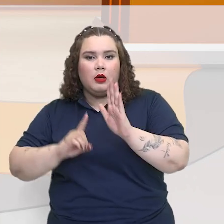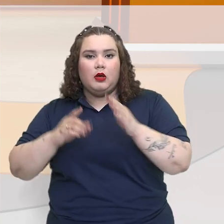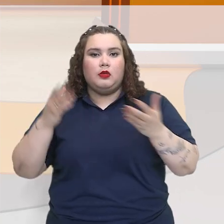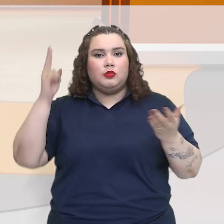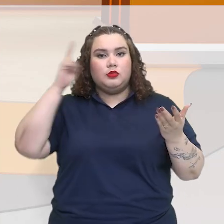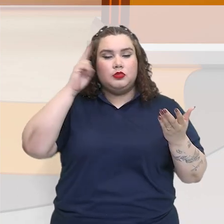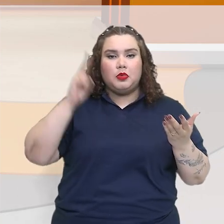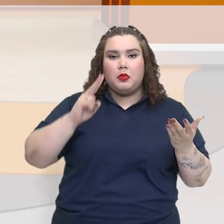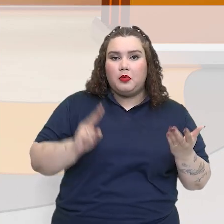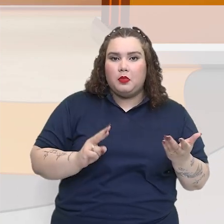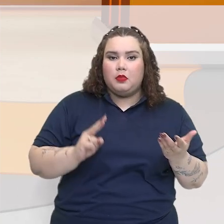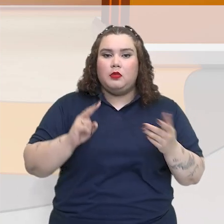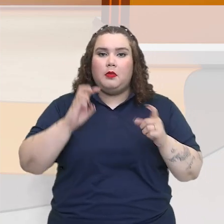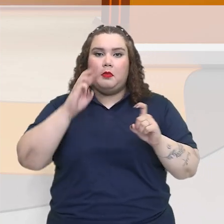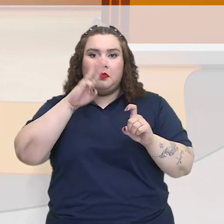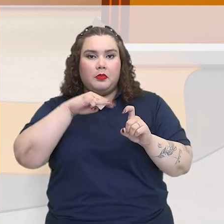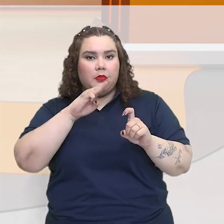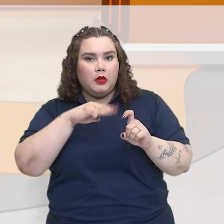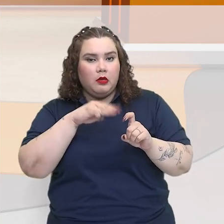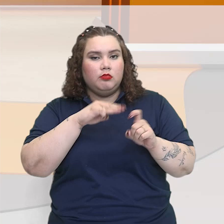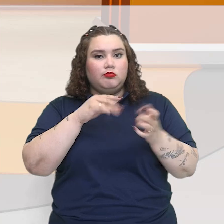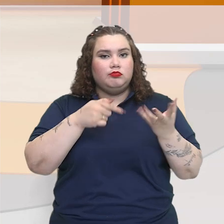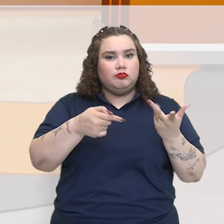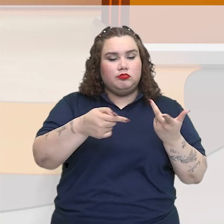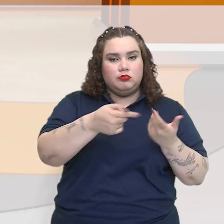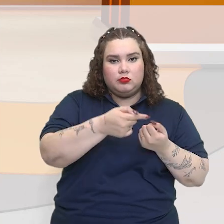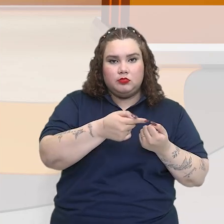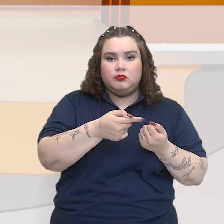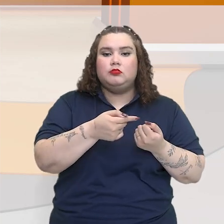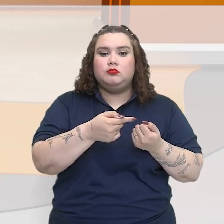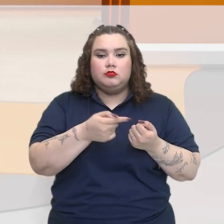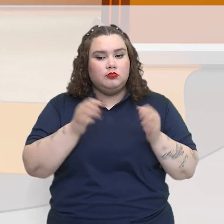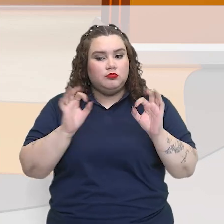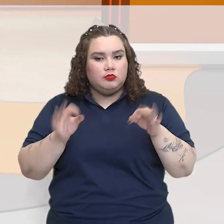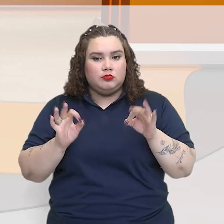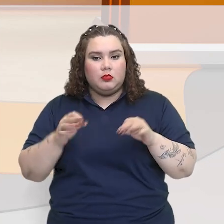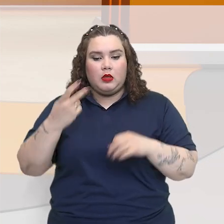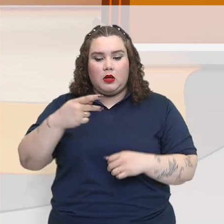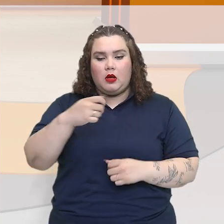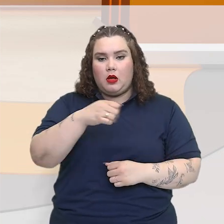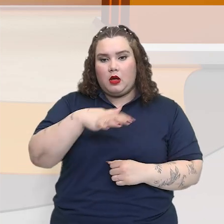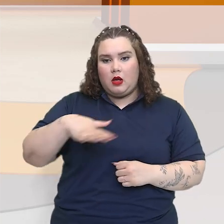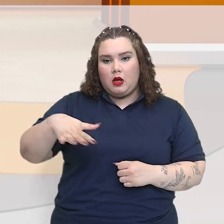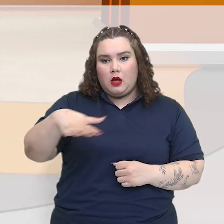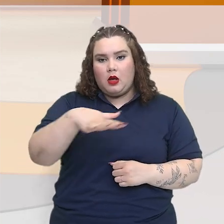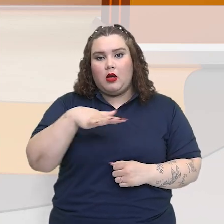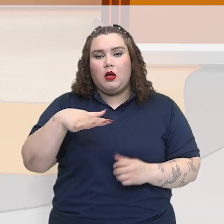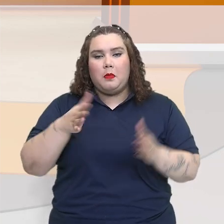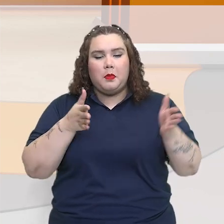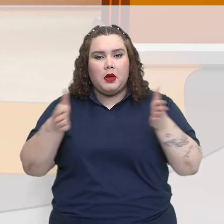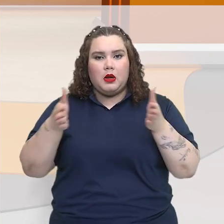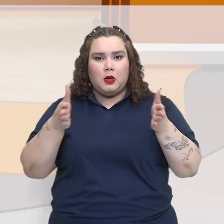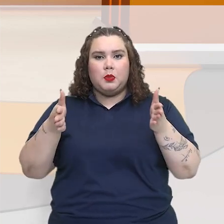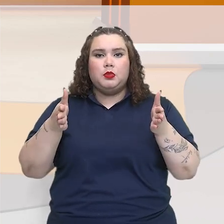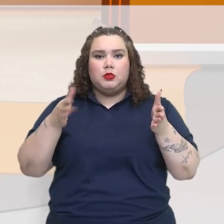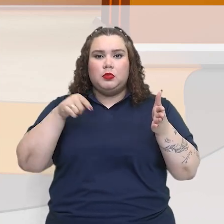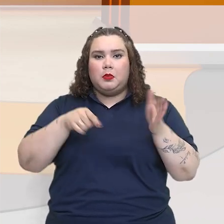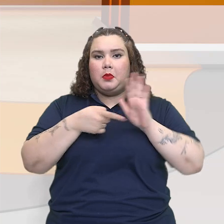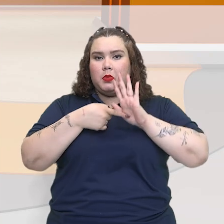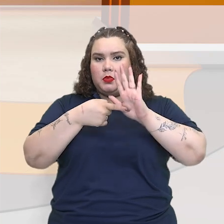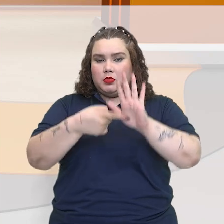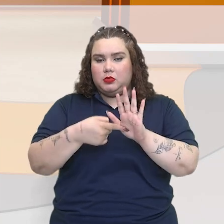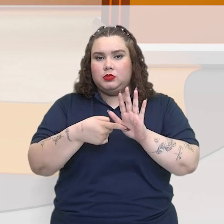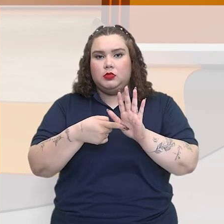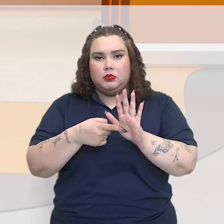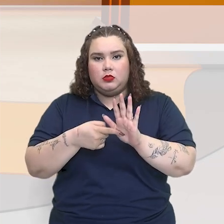história, das mitologias, dentro, né, daquele espaço, daquele corte geográfico que